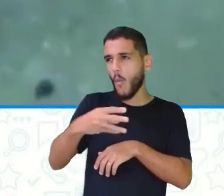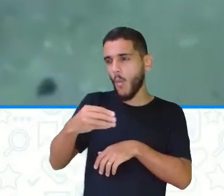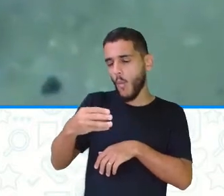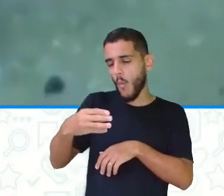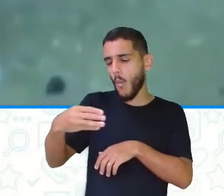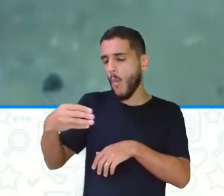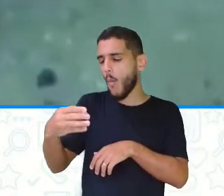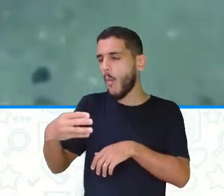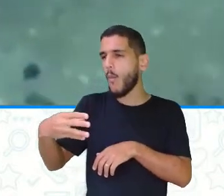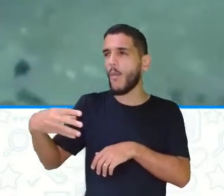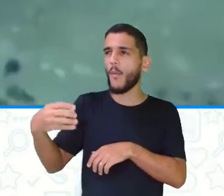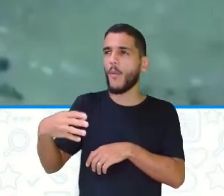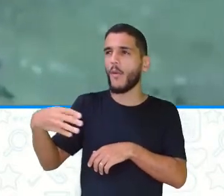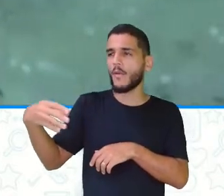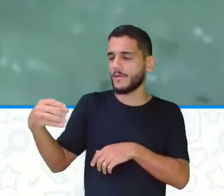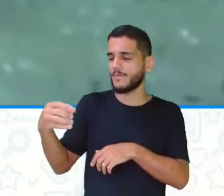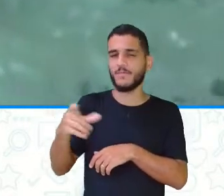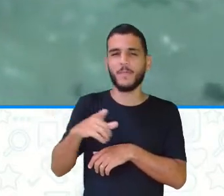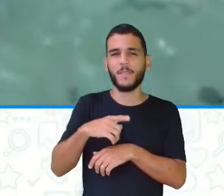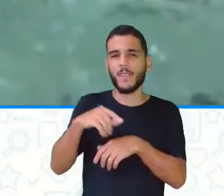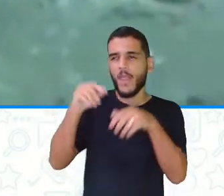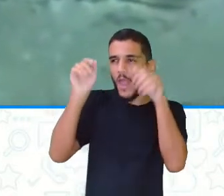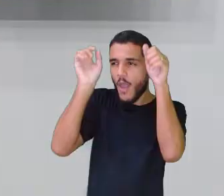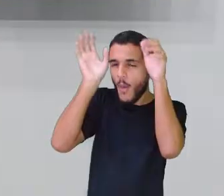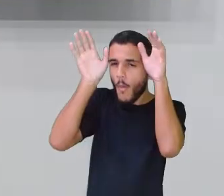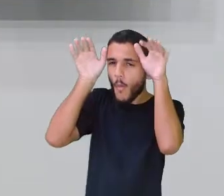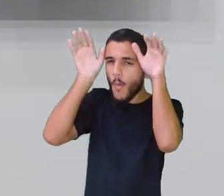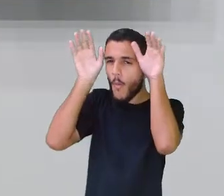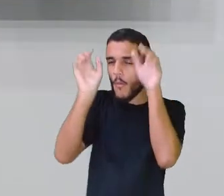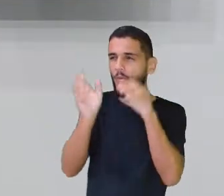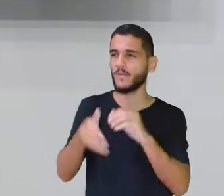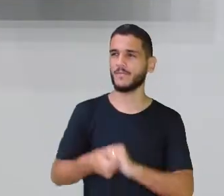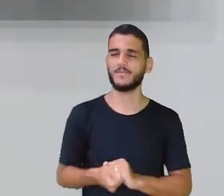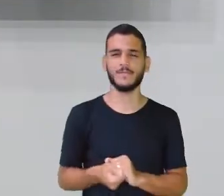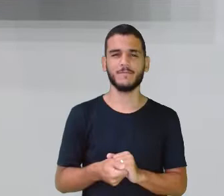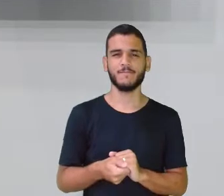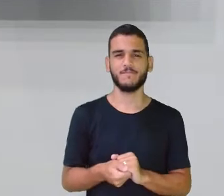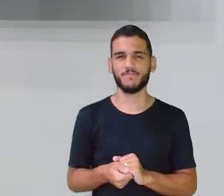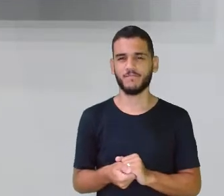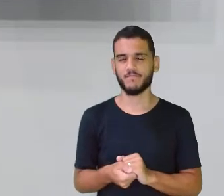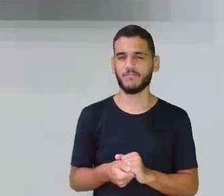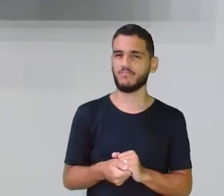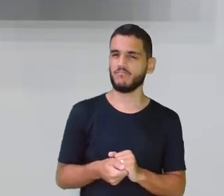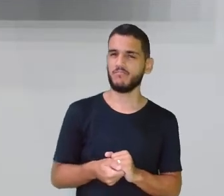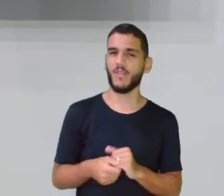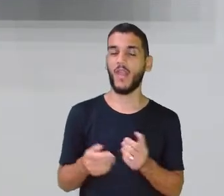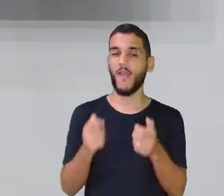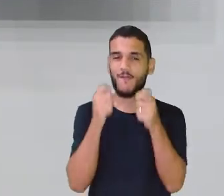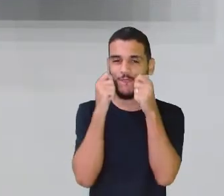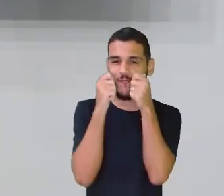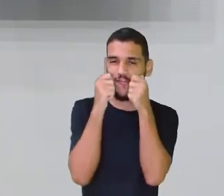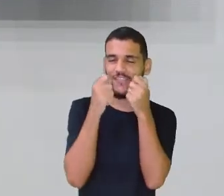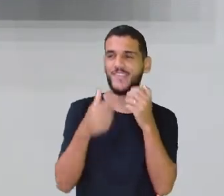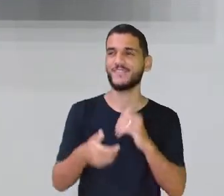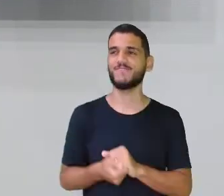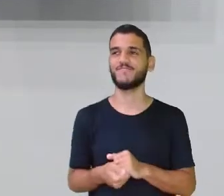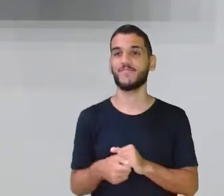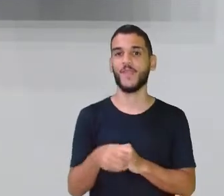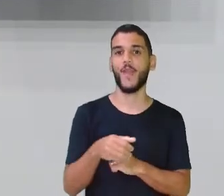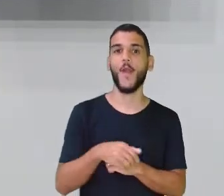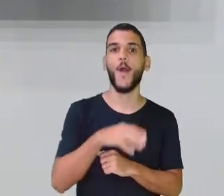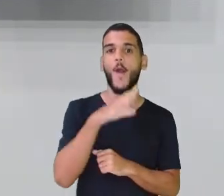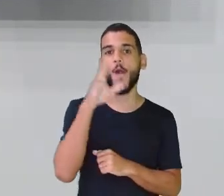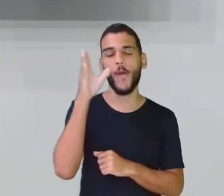parte superior da cabeça, aí aqui estão os tentáculos dele, ali está o olhinho, ele é bem fofinho. Vamos ver as curiosidades sobre